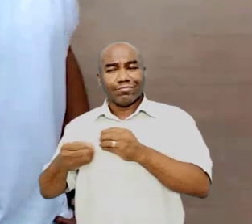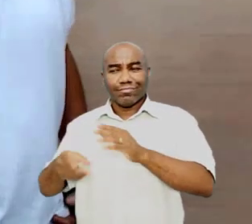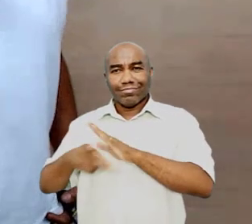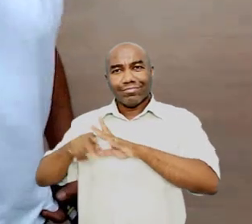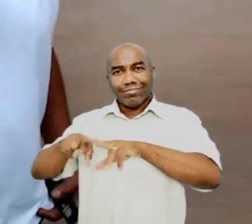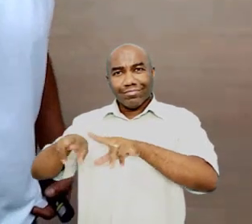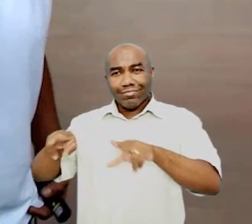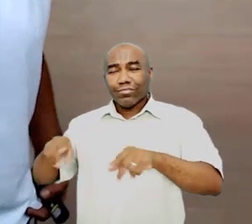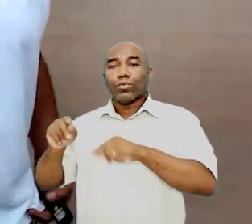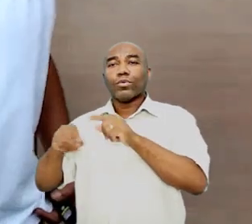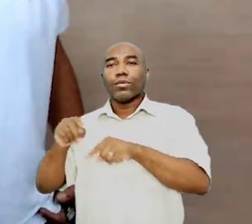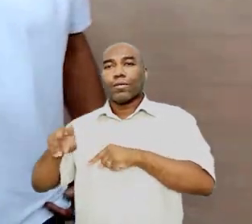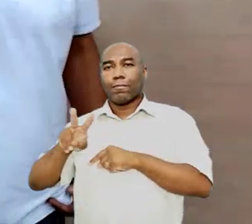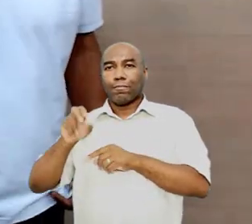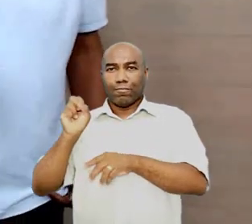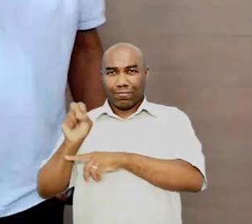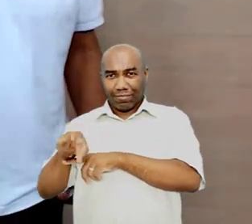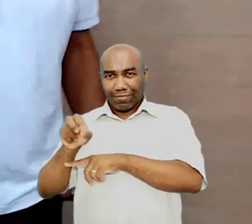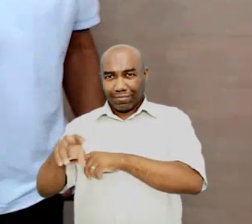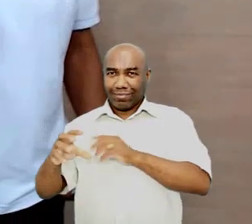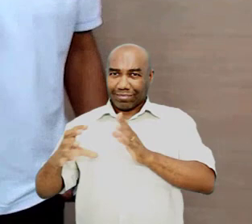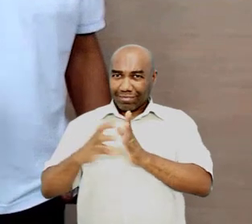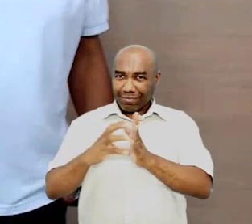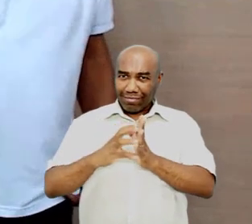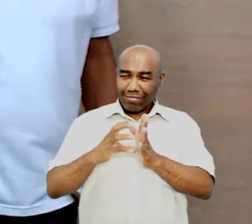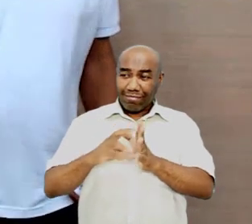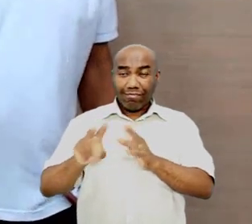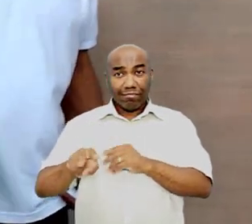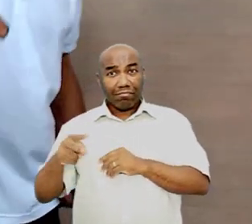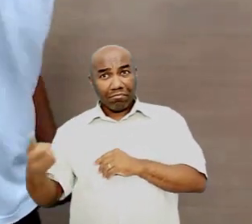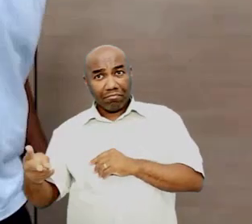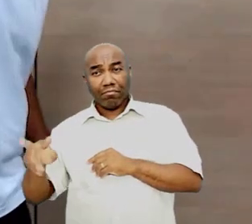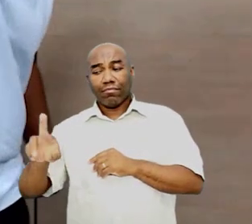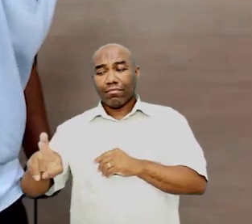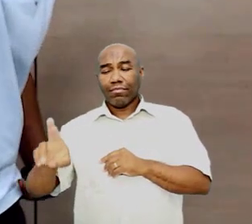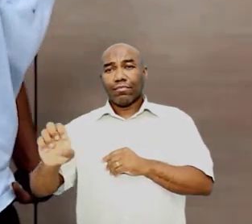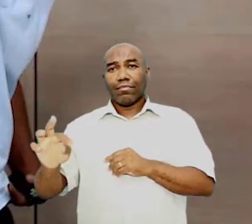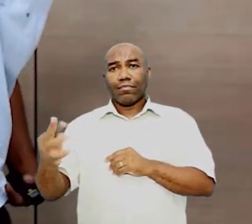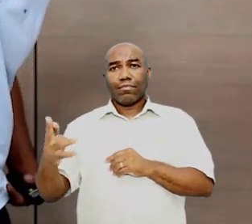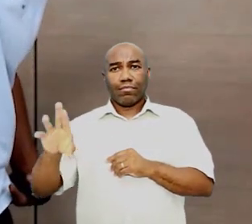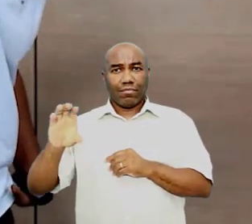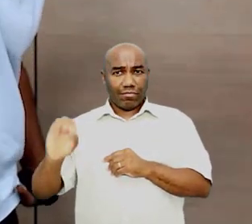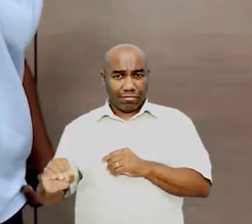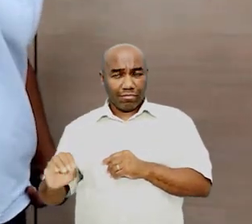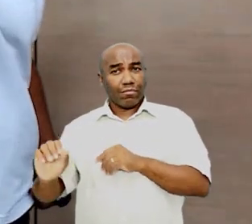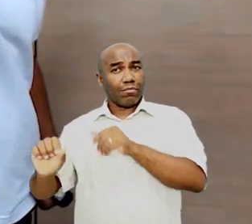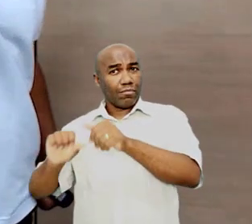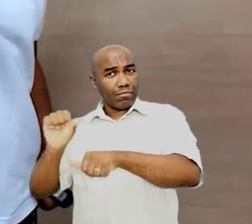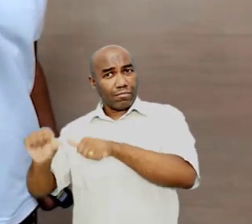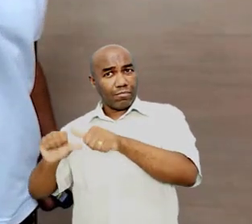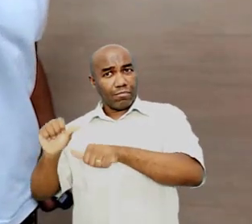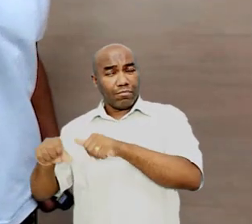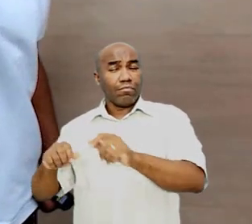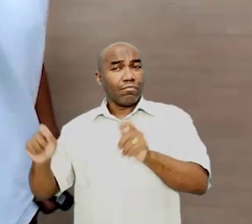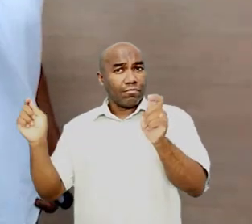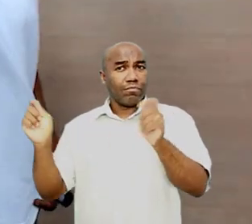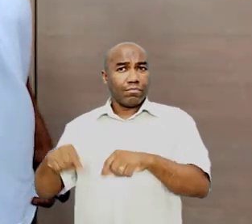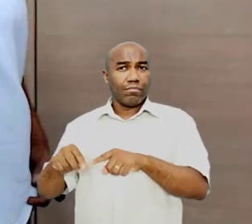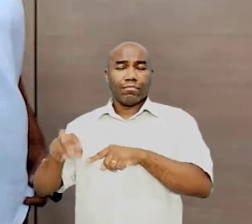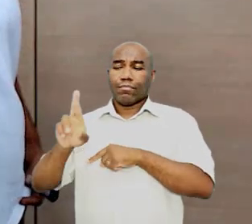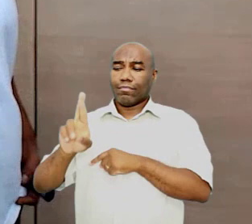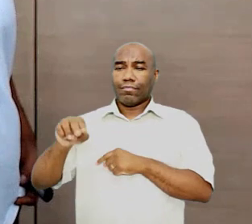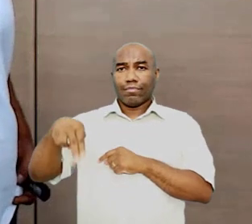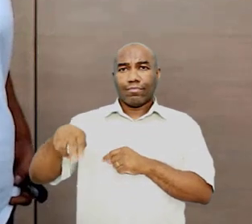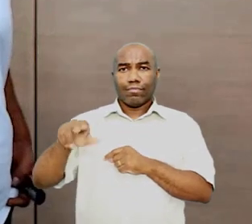com o vírus da AIDS, que é um retrovírus, transformar o RNA